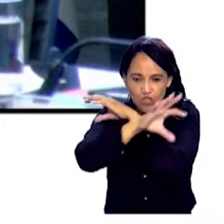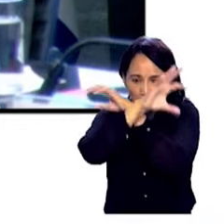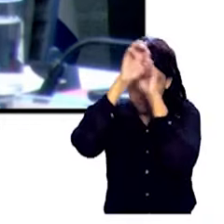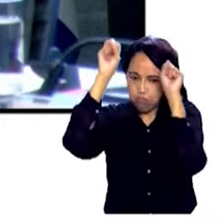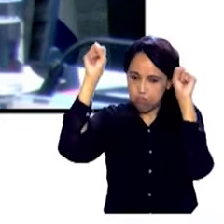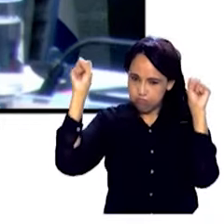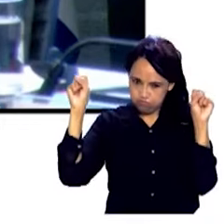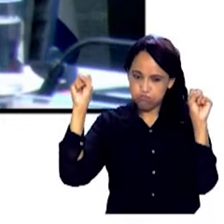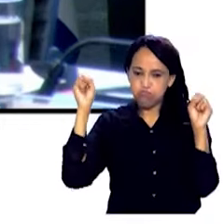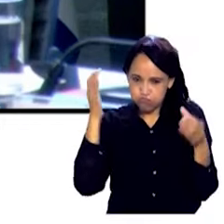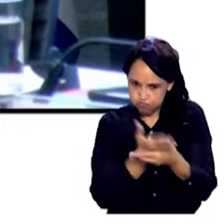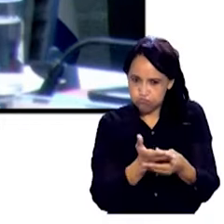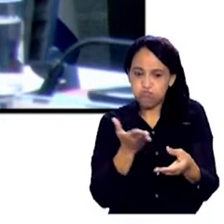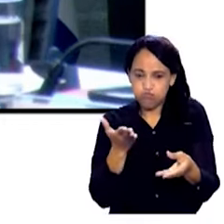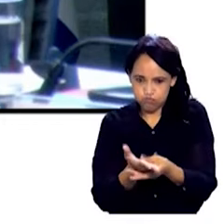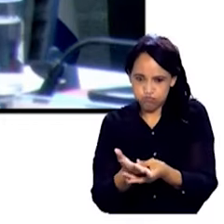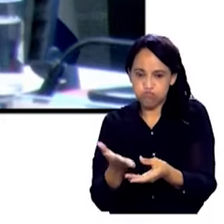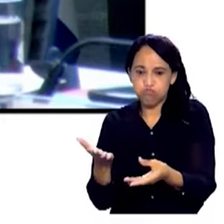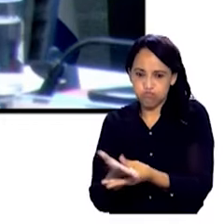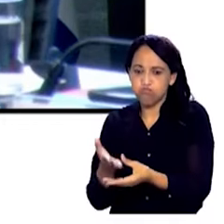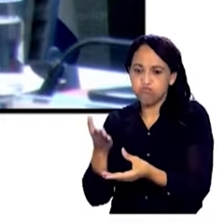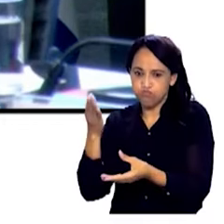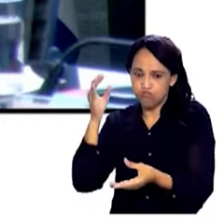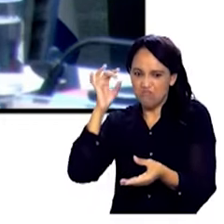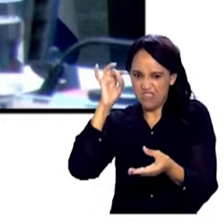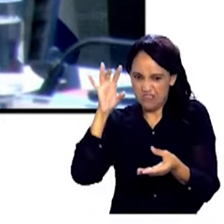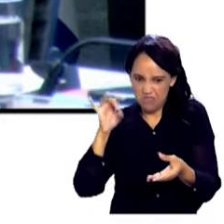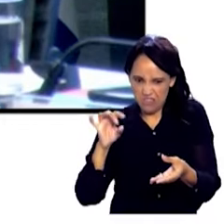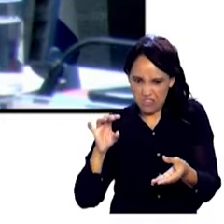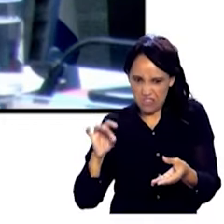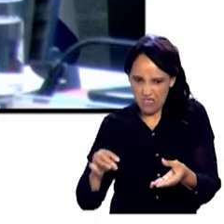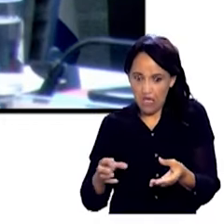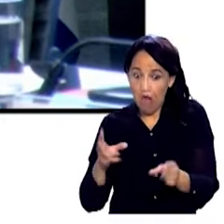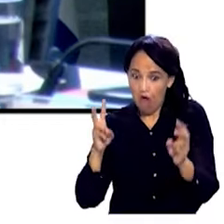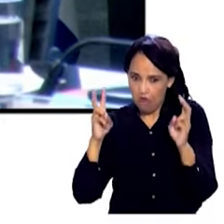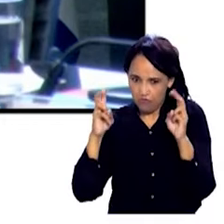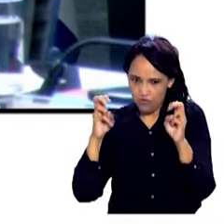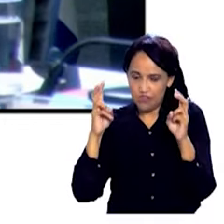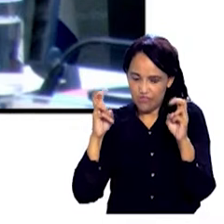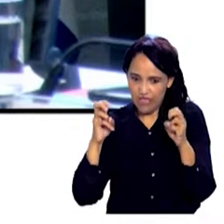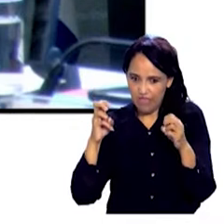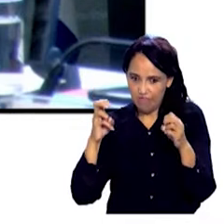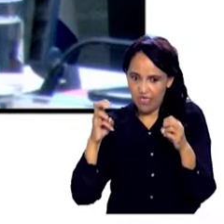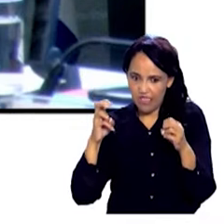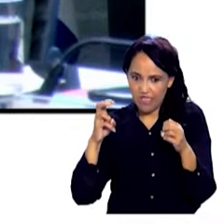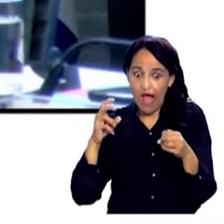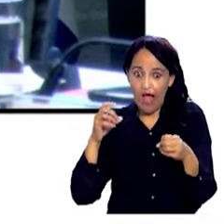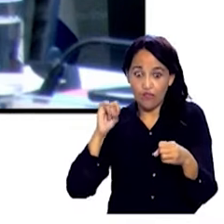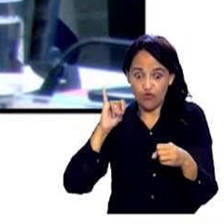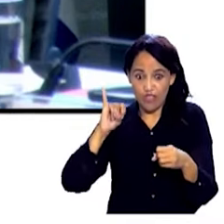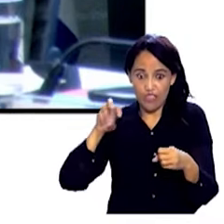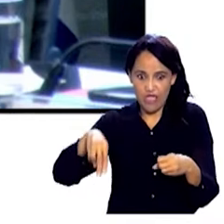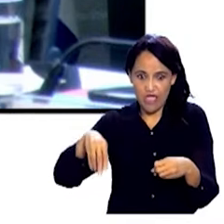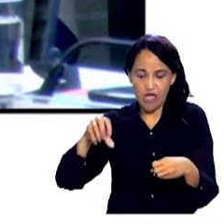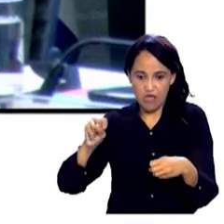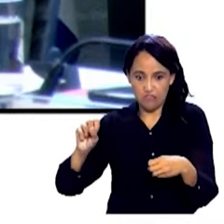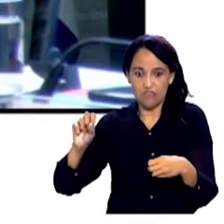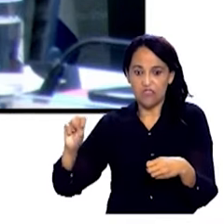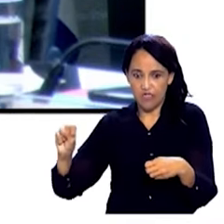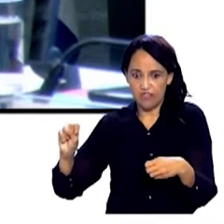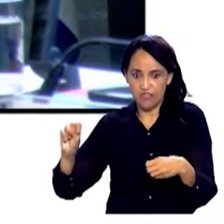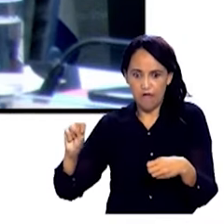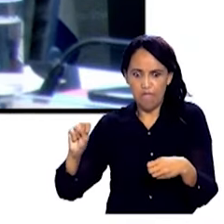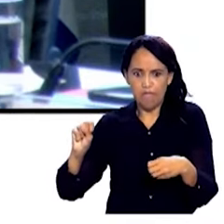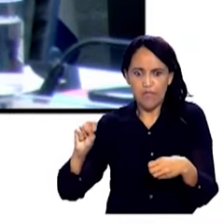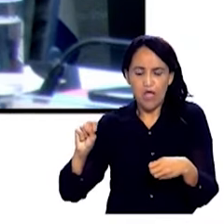especialmente é matéria previdenciária Mas esta atuação da corte H pouco tempo com